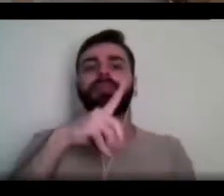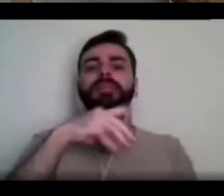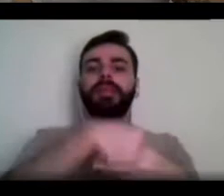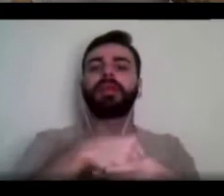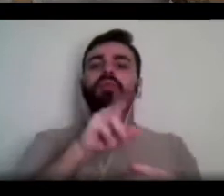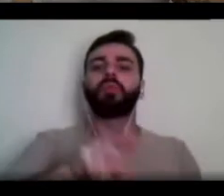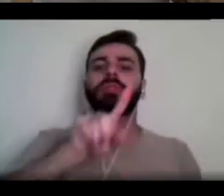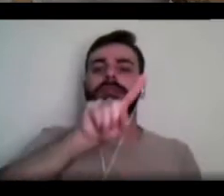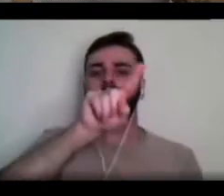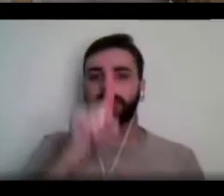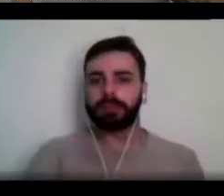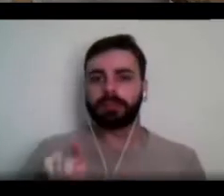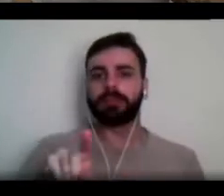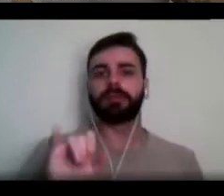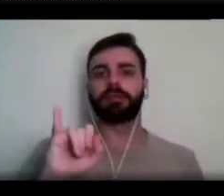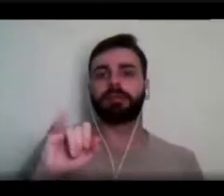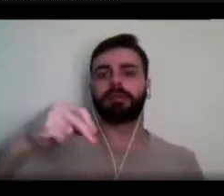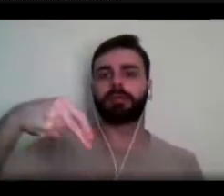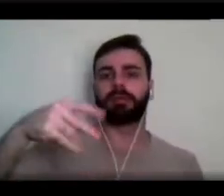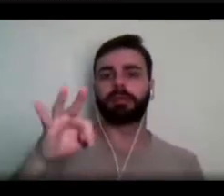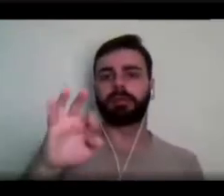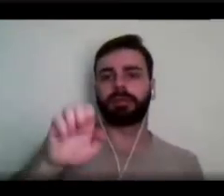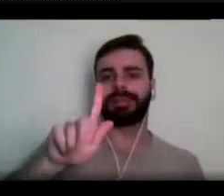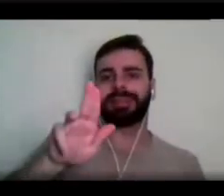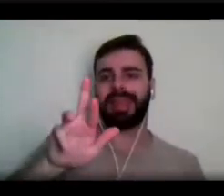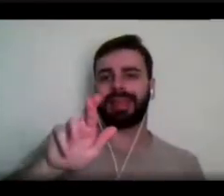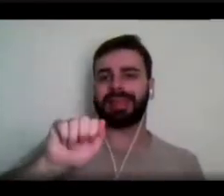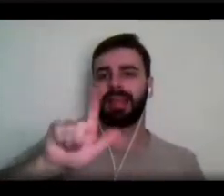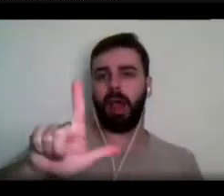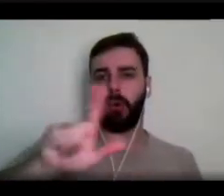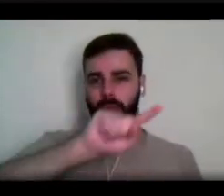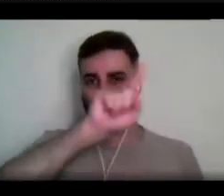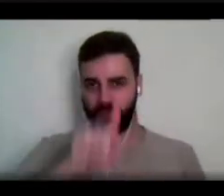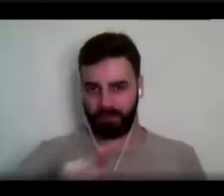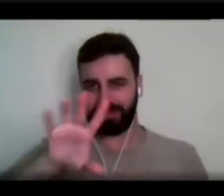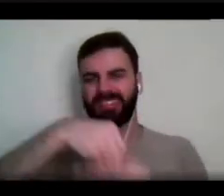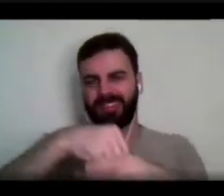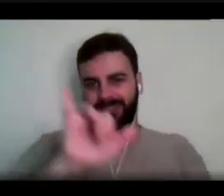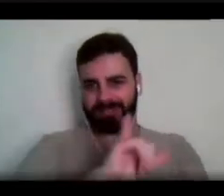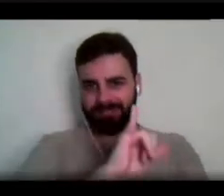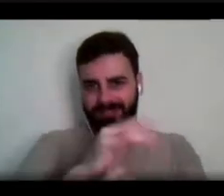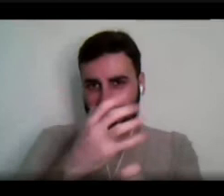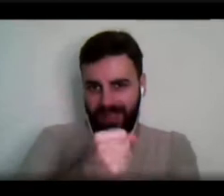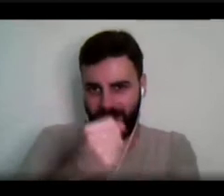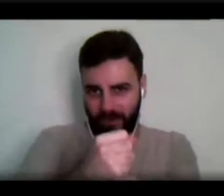Exatamente. Então, mas, esse ΔY... Quando ele não fala de uma velocidade inicial,